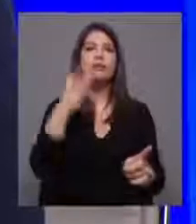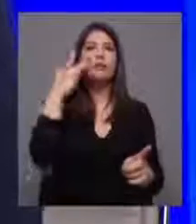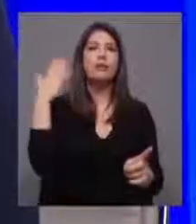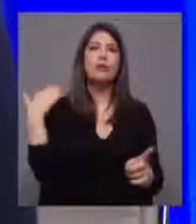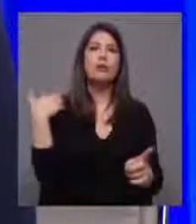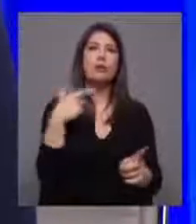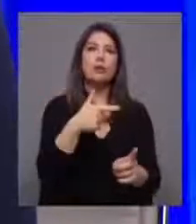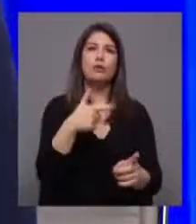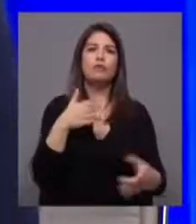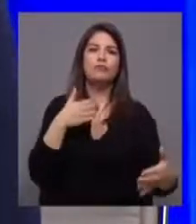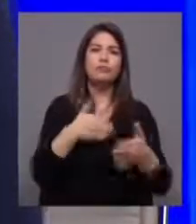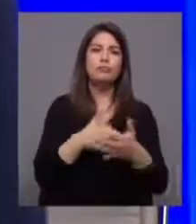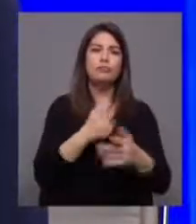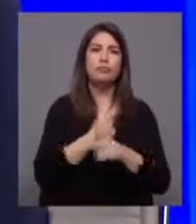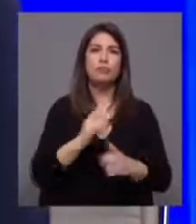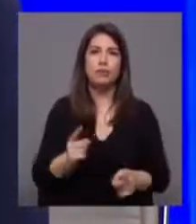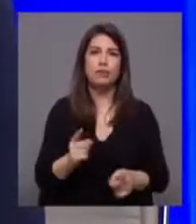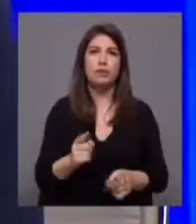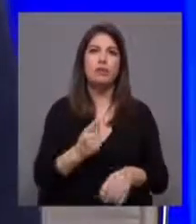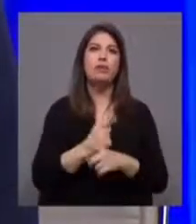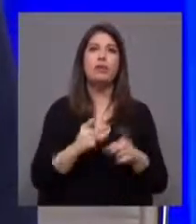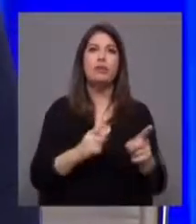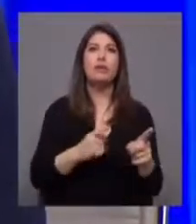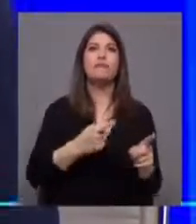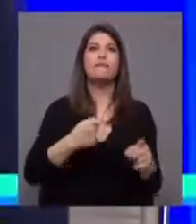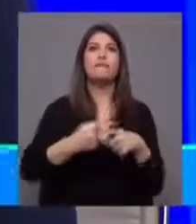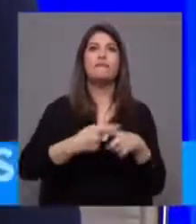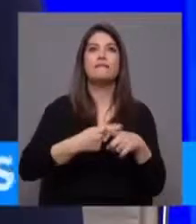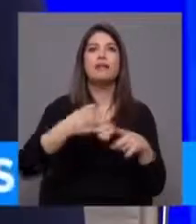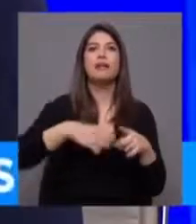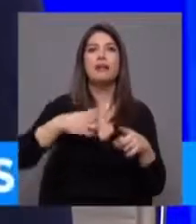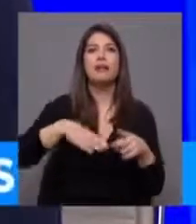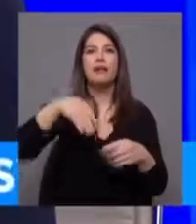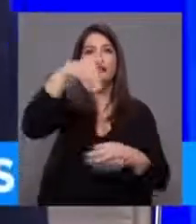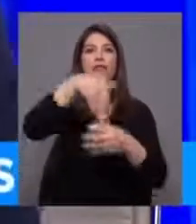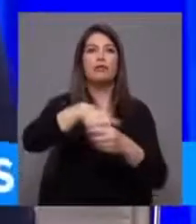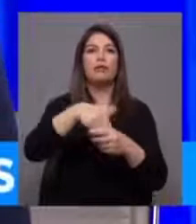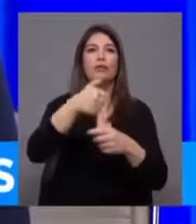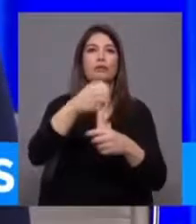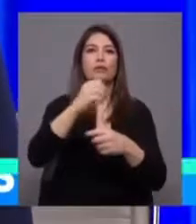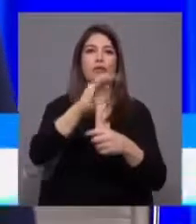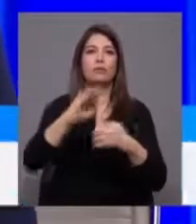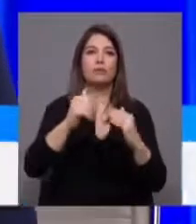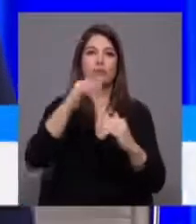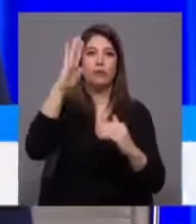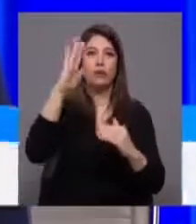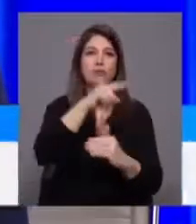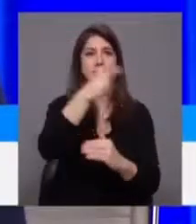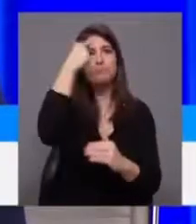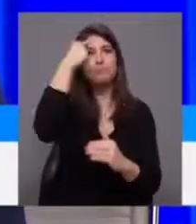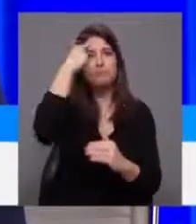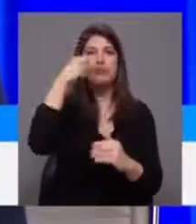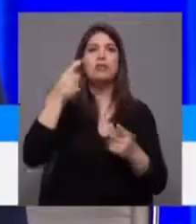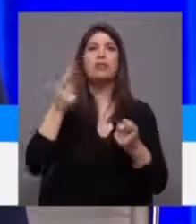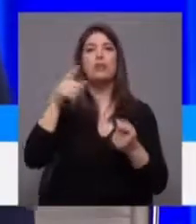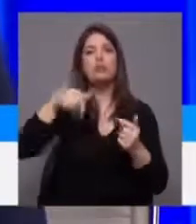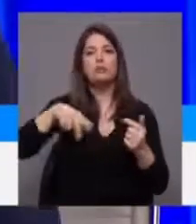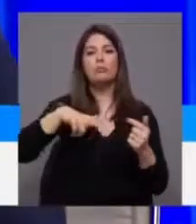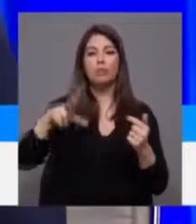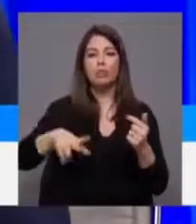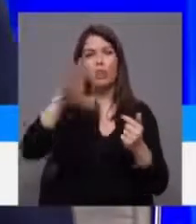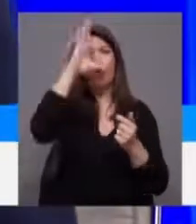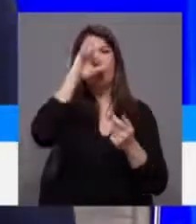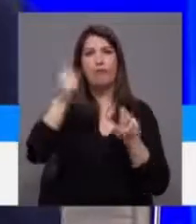e o obstáculo é o desejo de uma maioria absoluta Ou seja a ideia de que só se pode governar em Portugal Se houver uma maioria absoluta